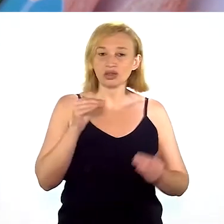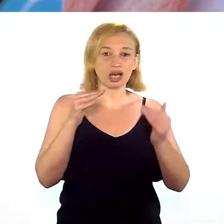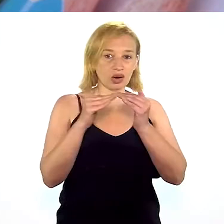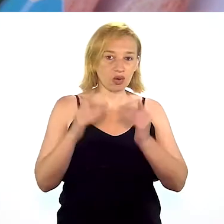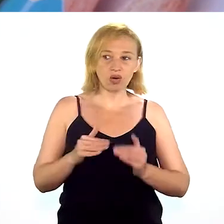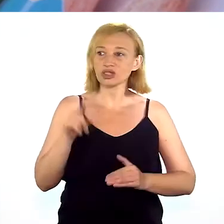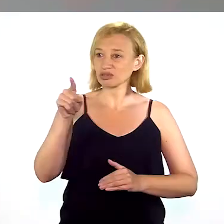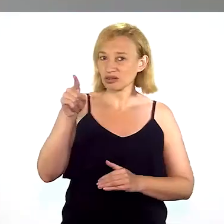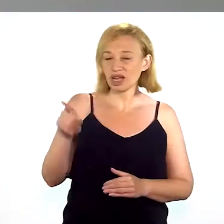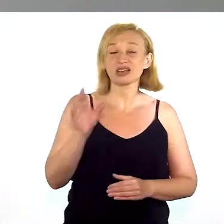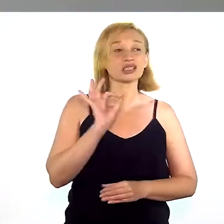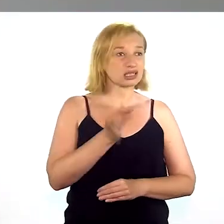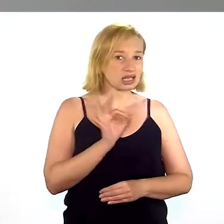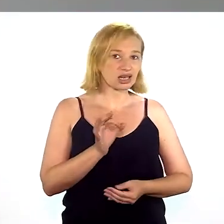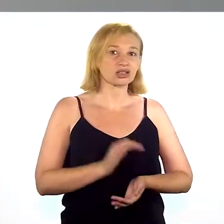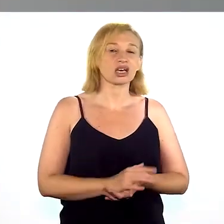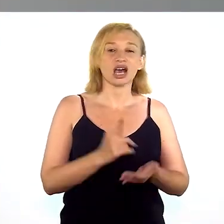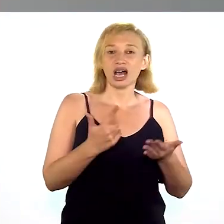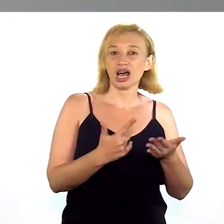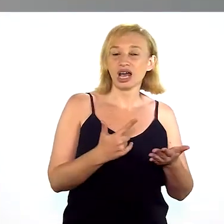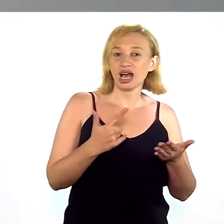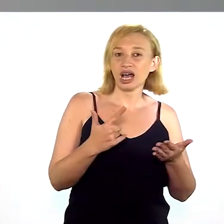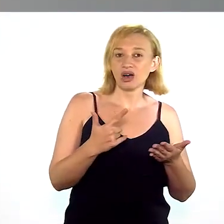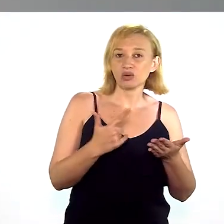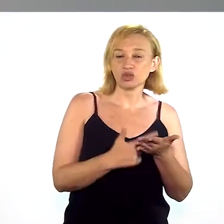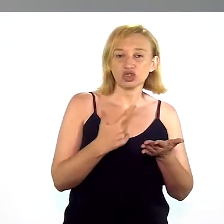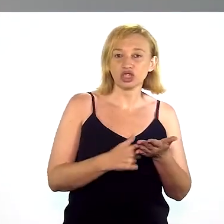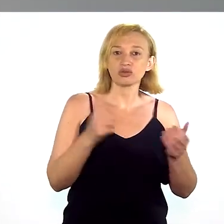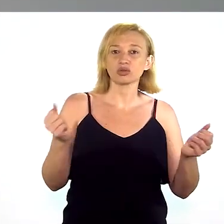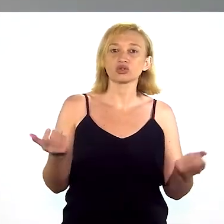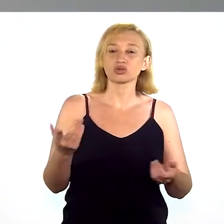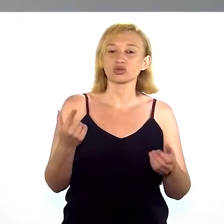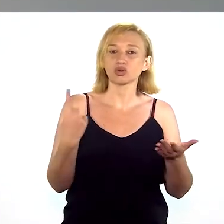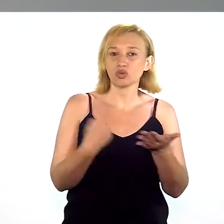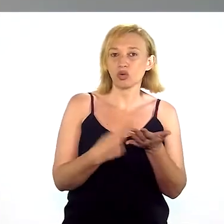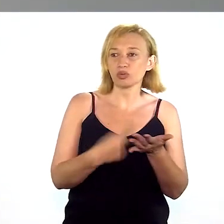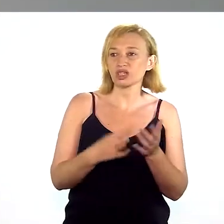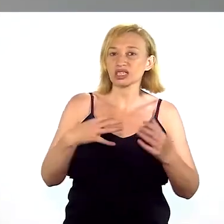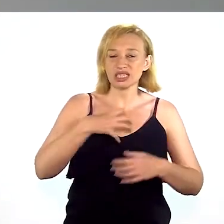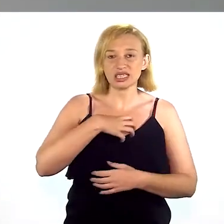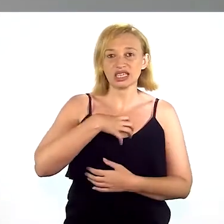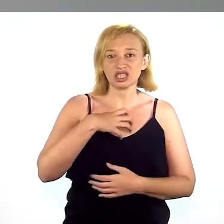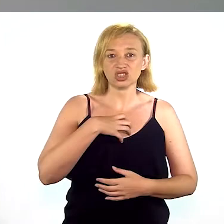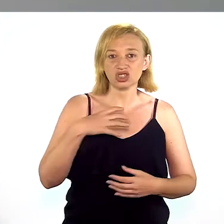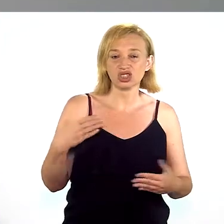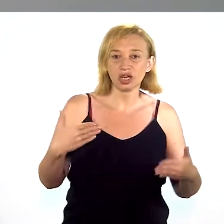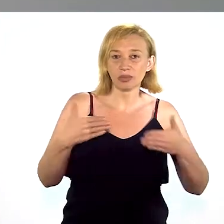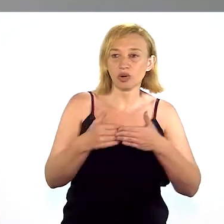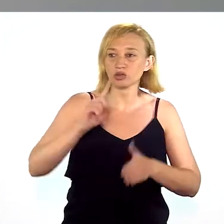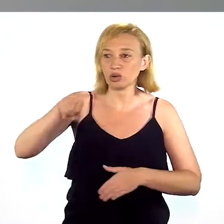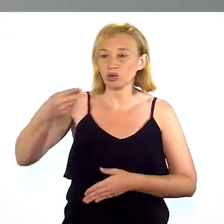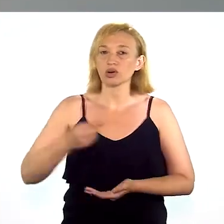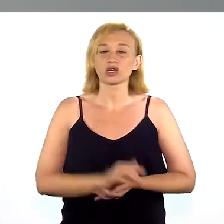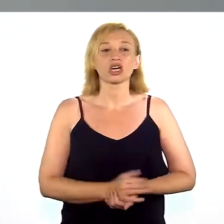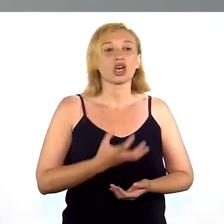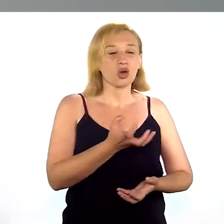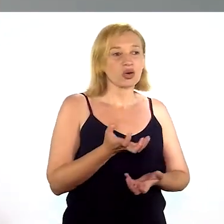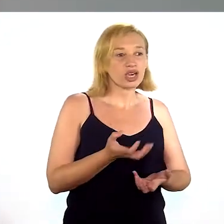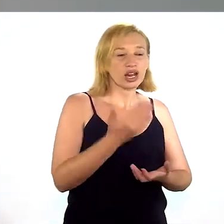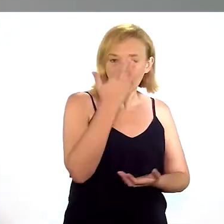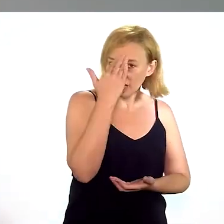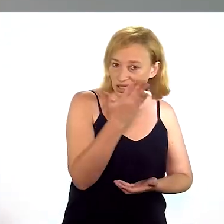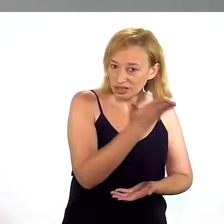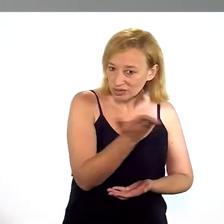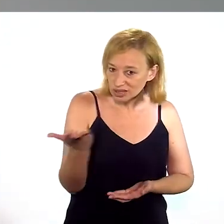queria falar. Não, eu estava só concordando com a Chara, é isso mesmo. As obras falam, elas se combinam muito nesse sentido do estar próximo